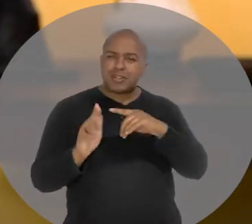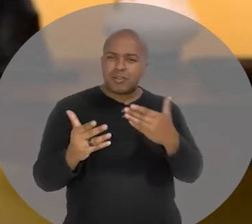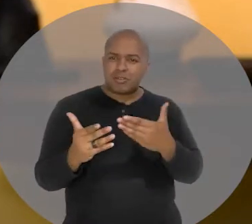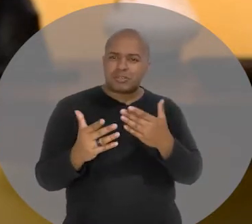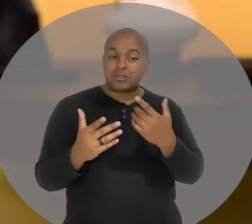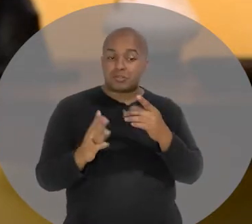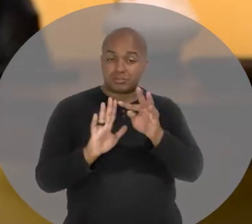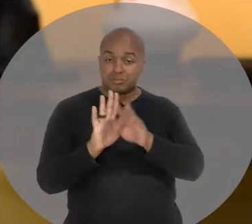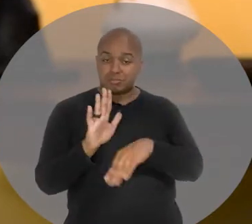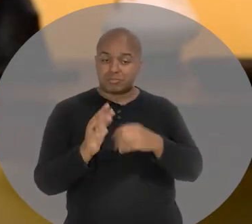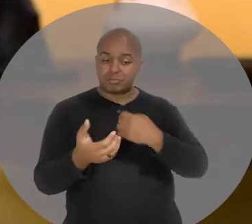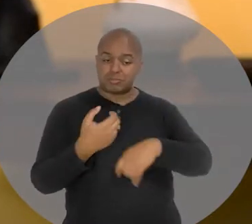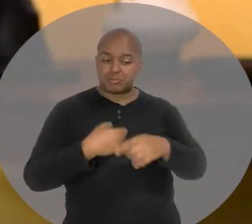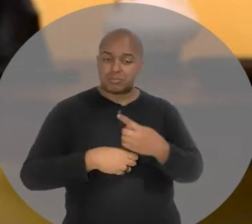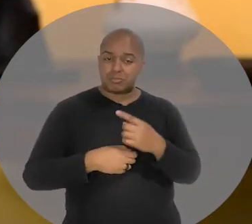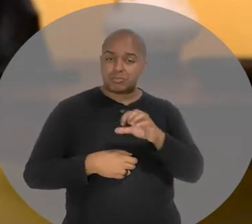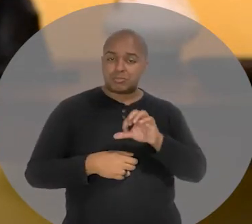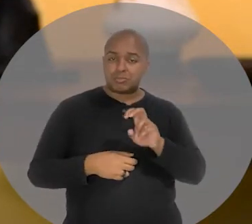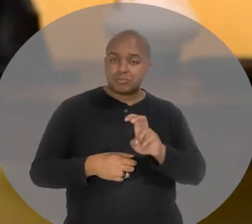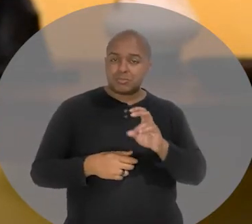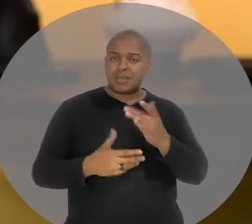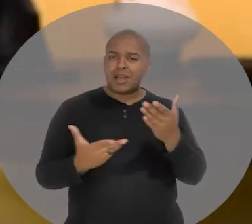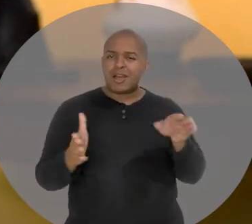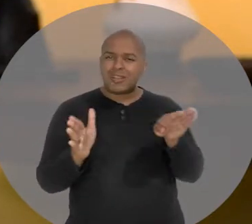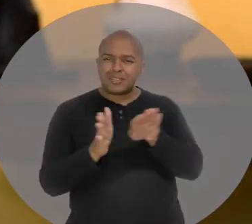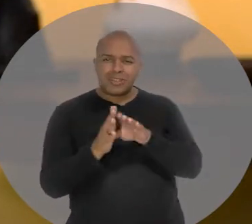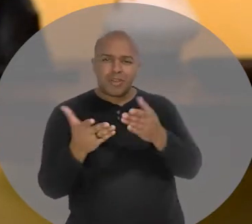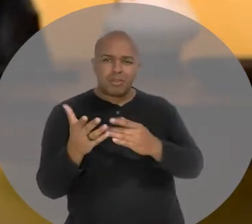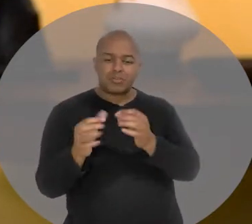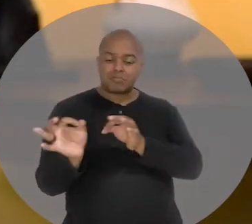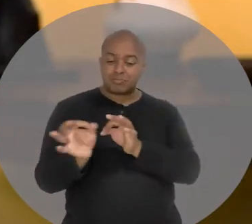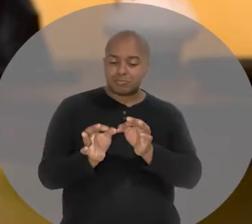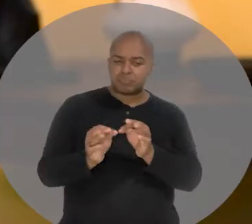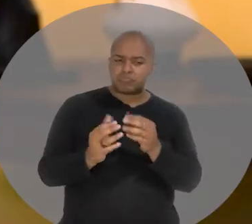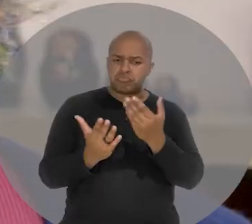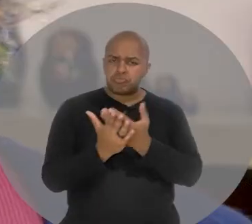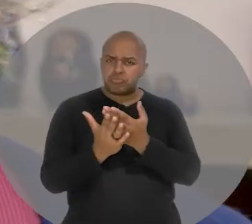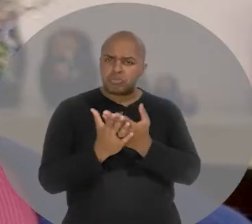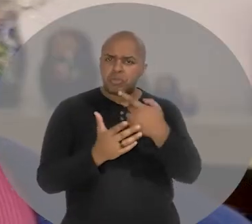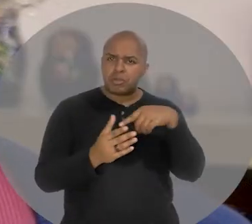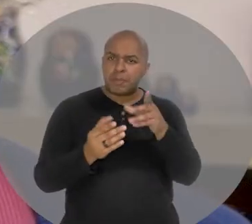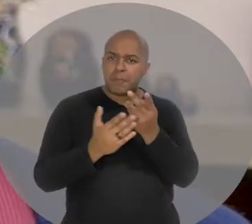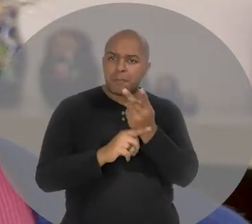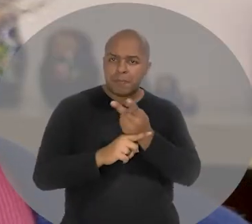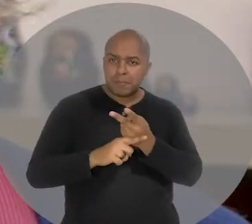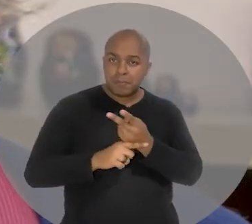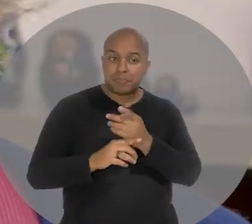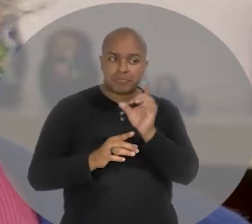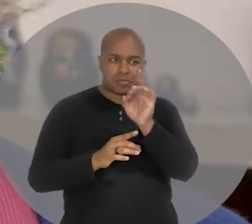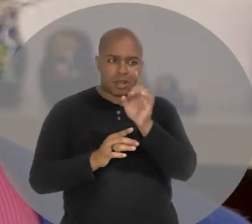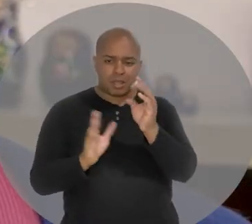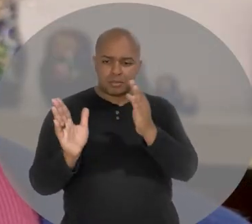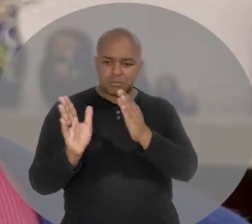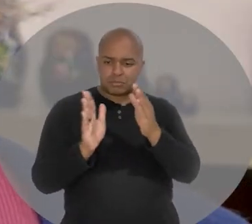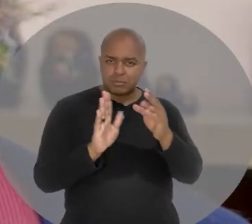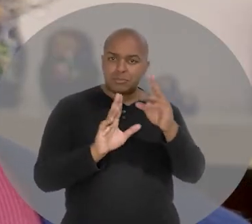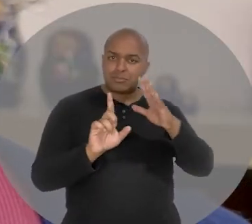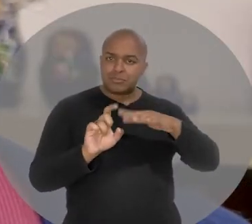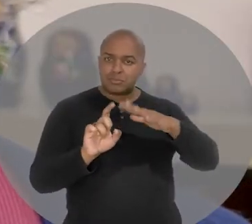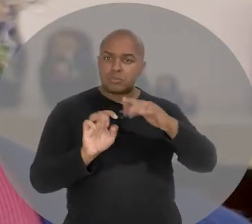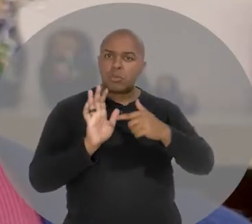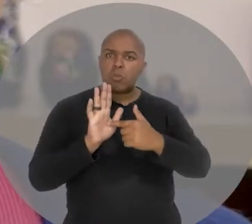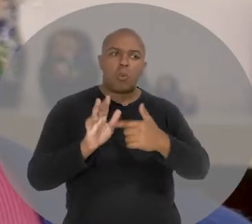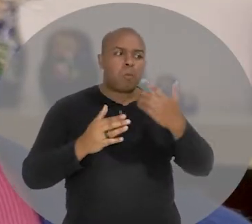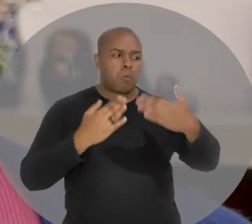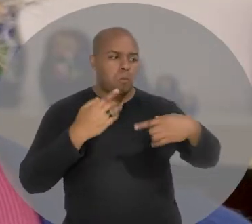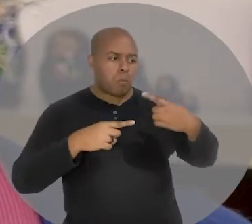texto de 95 e que até hoje nos organiza, fundamenta nossas pesquisas. Em cada parte do mito ele faz uma